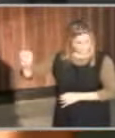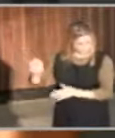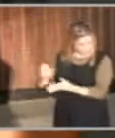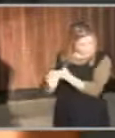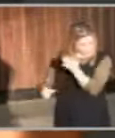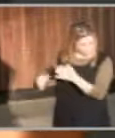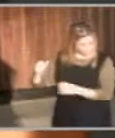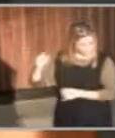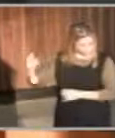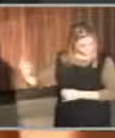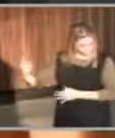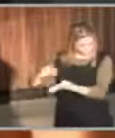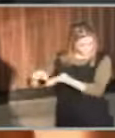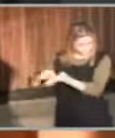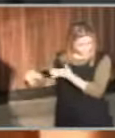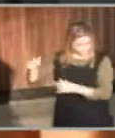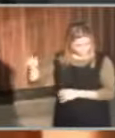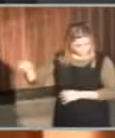verso 7.